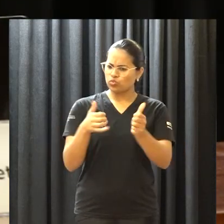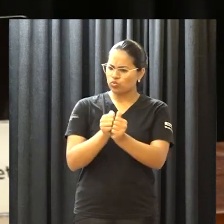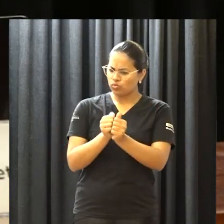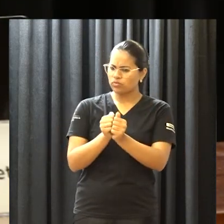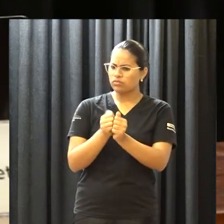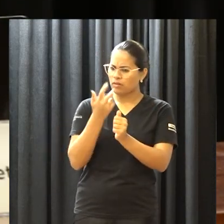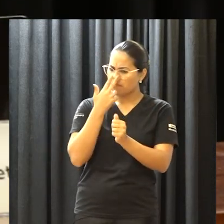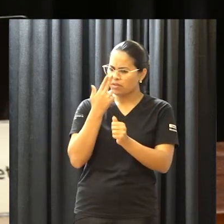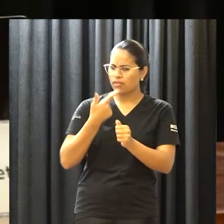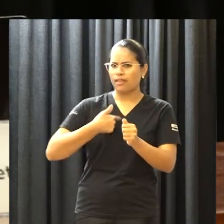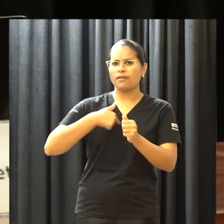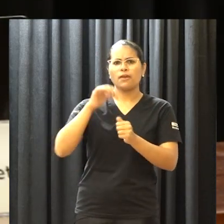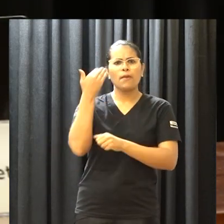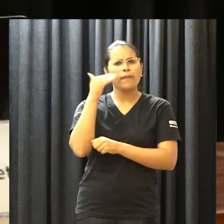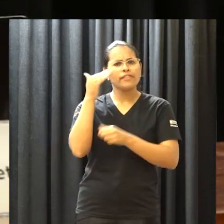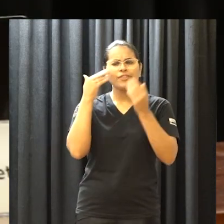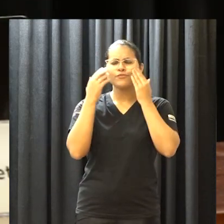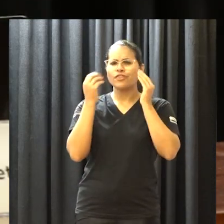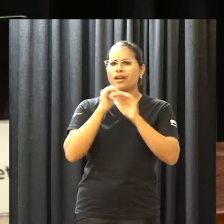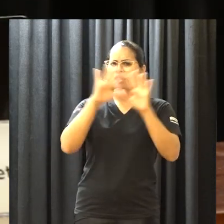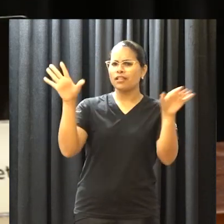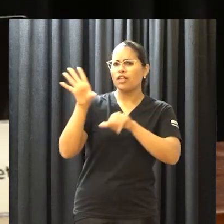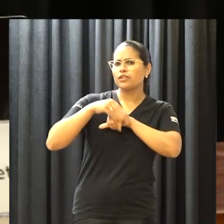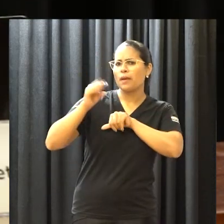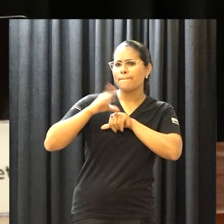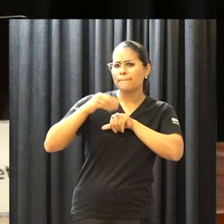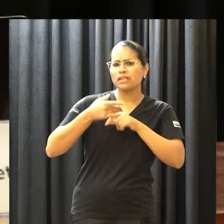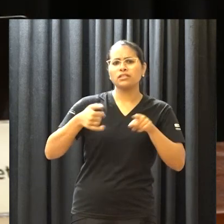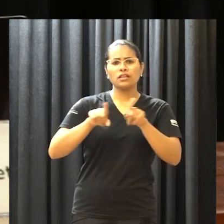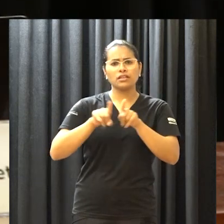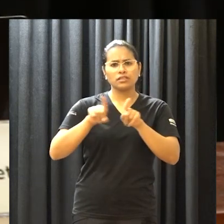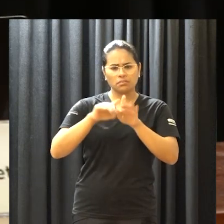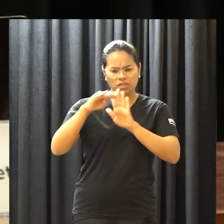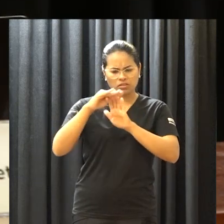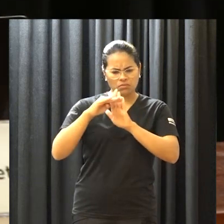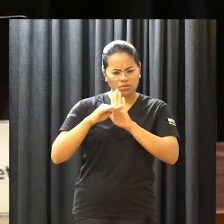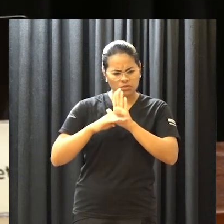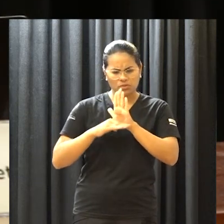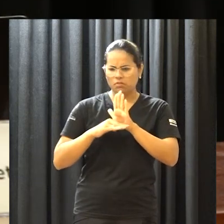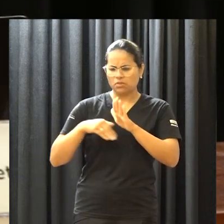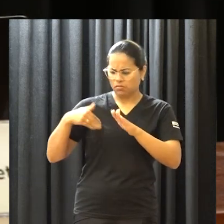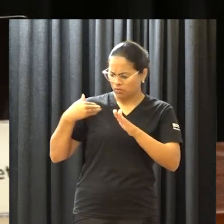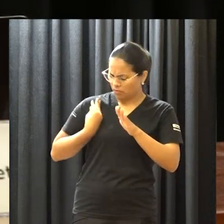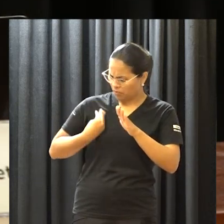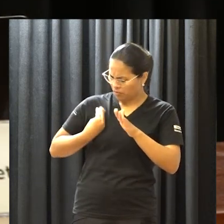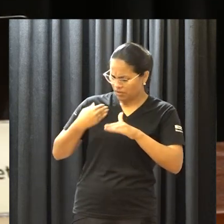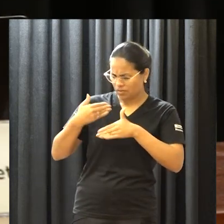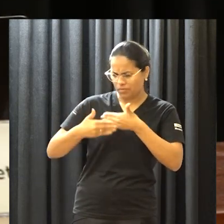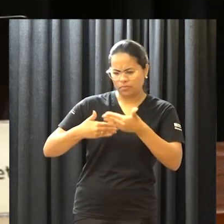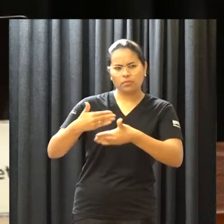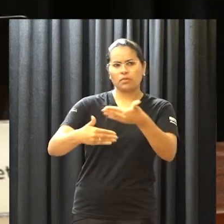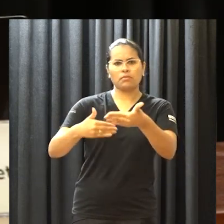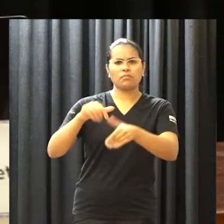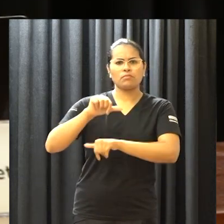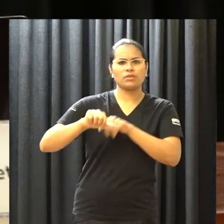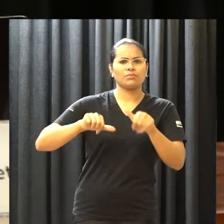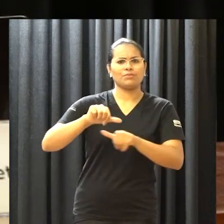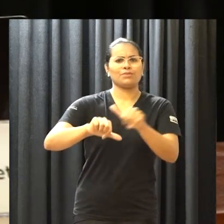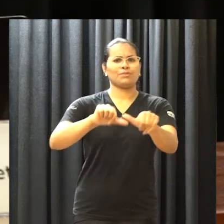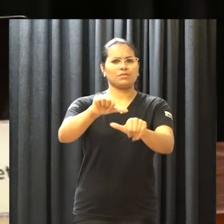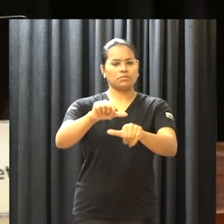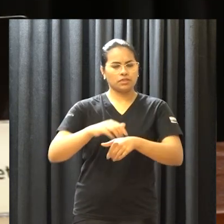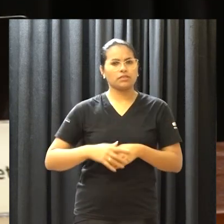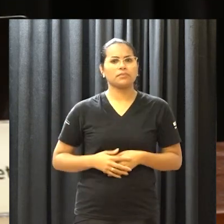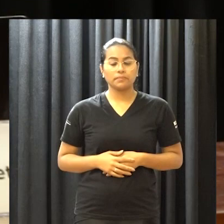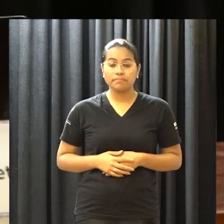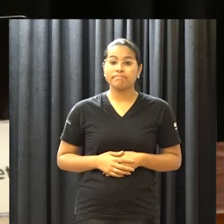mascarar estereotipias para performar a norma ao longo da minha vida. Mesmo que isso tenha me gerado